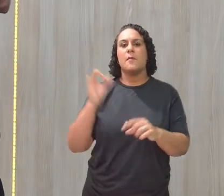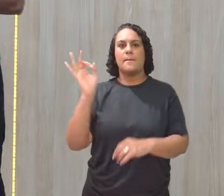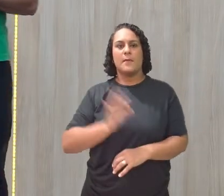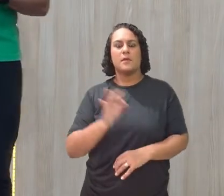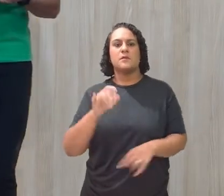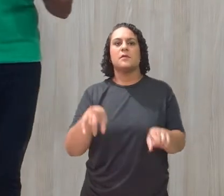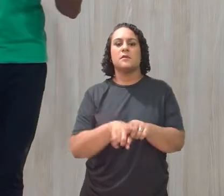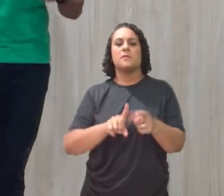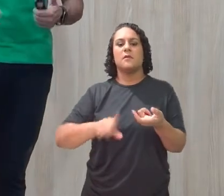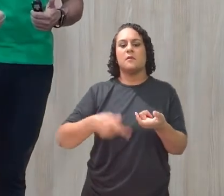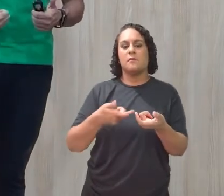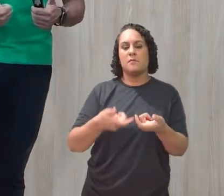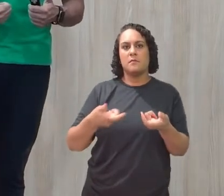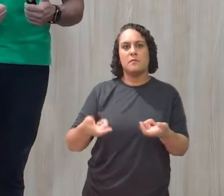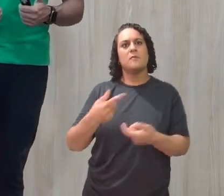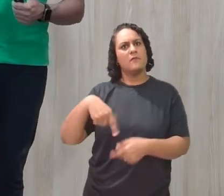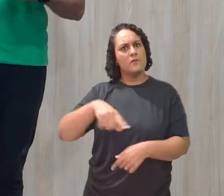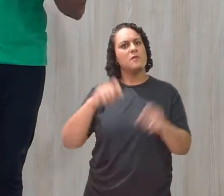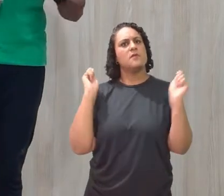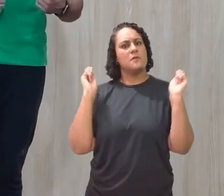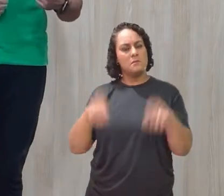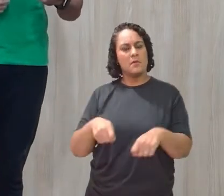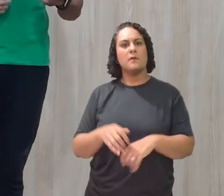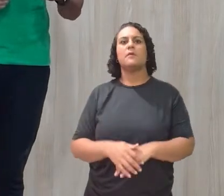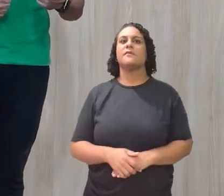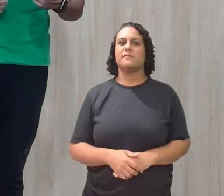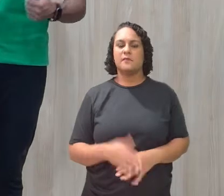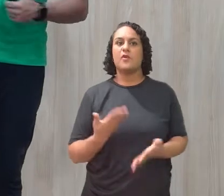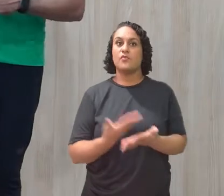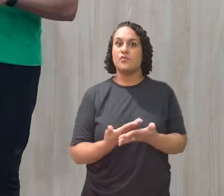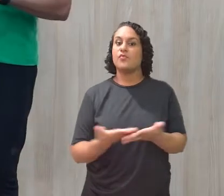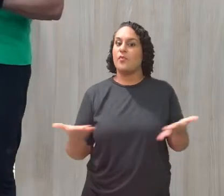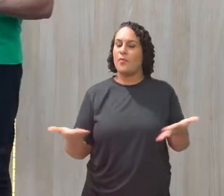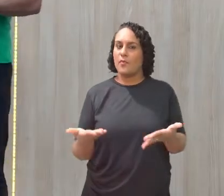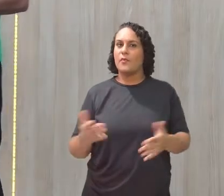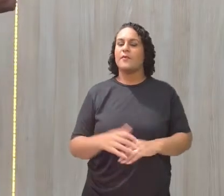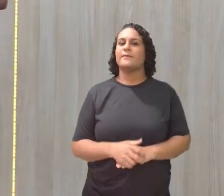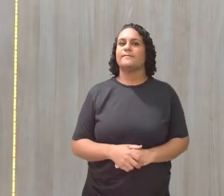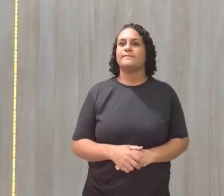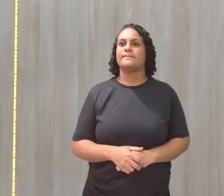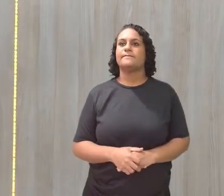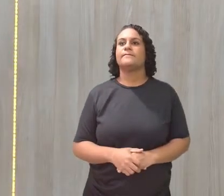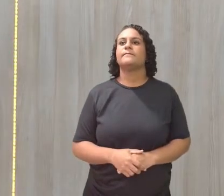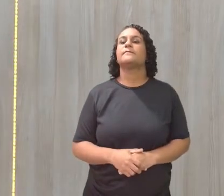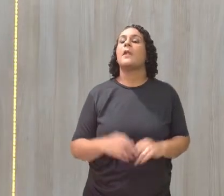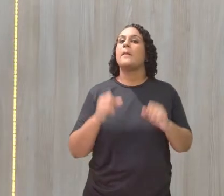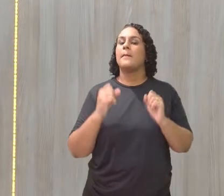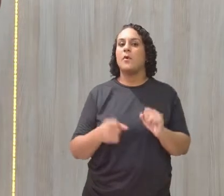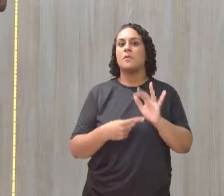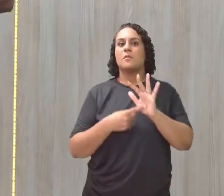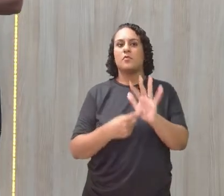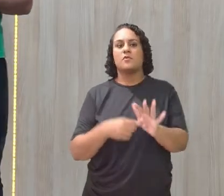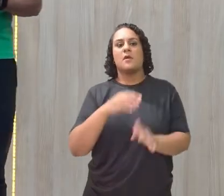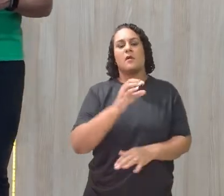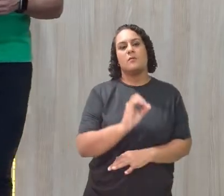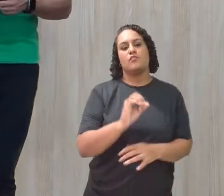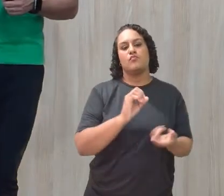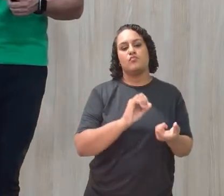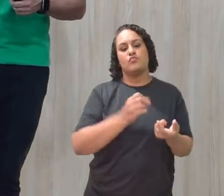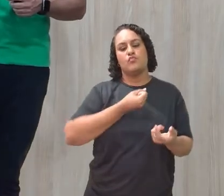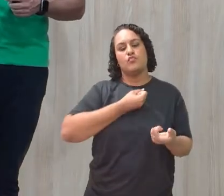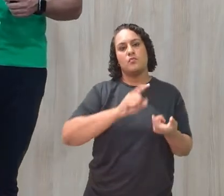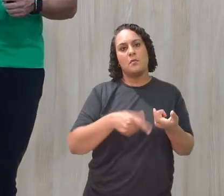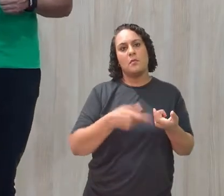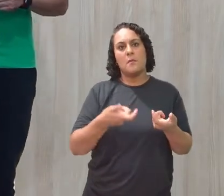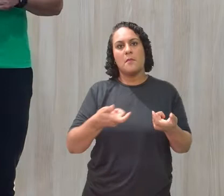número decimal. Você consegue, tá? A gente viu isso aí agorinha. Posso dar um número decimal e você escrever esse